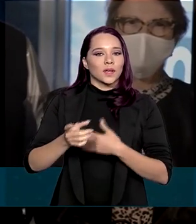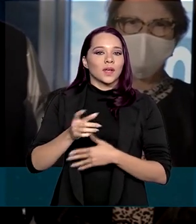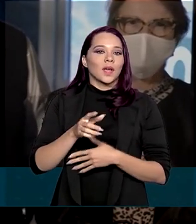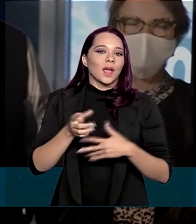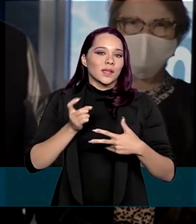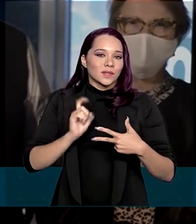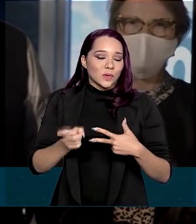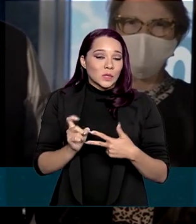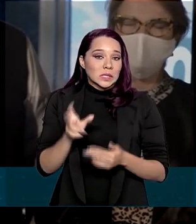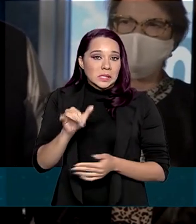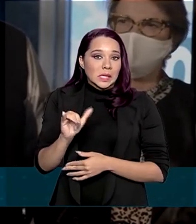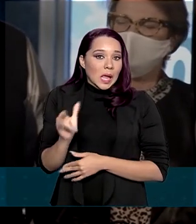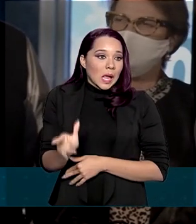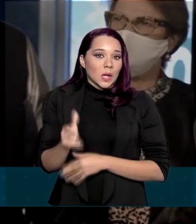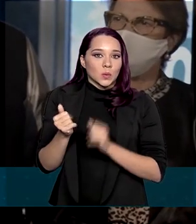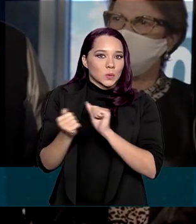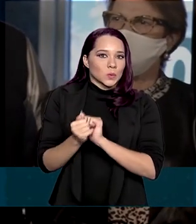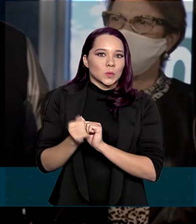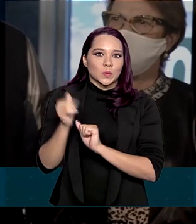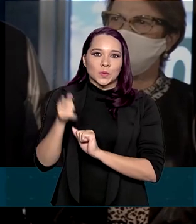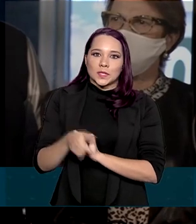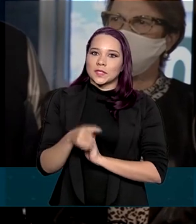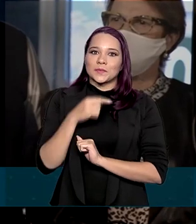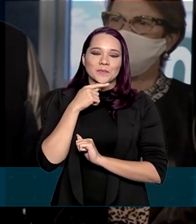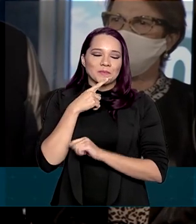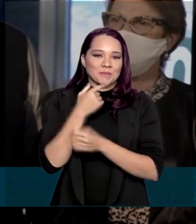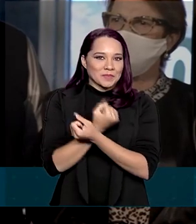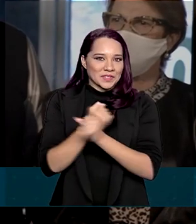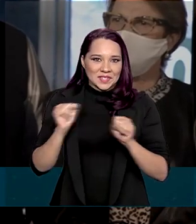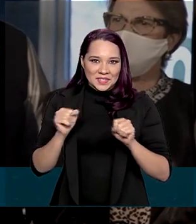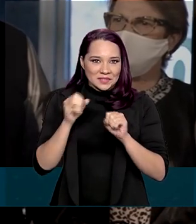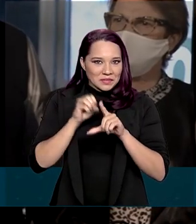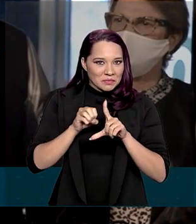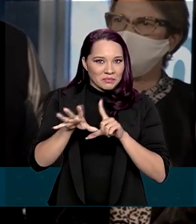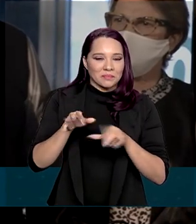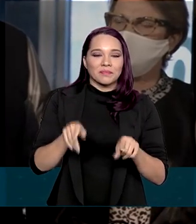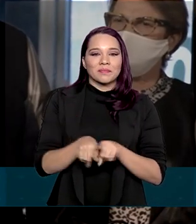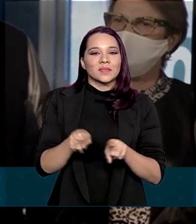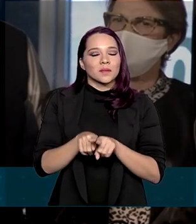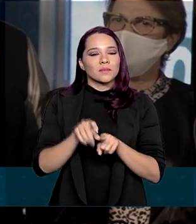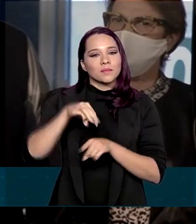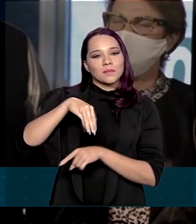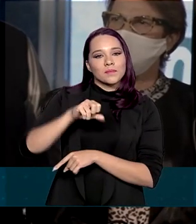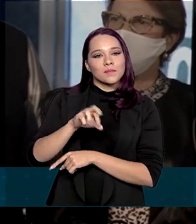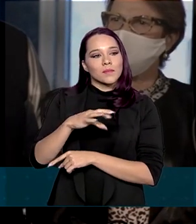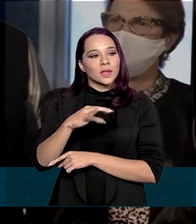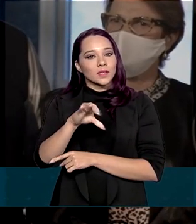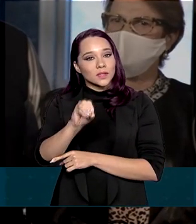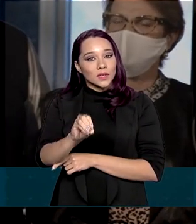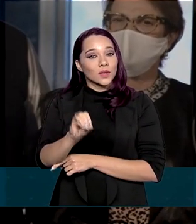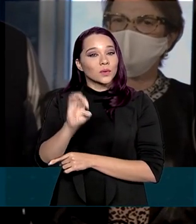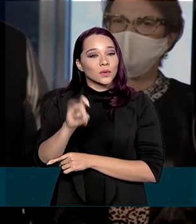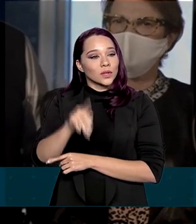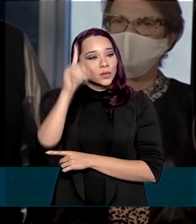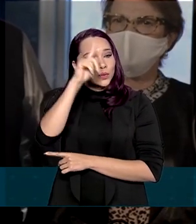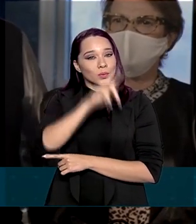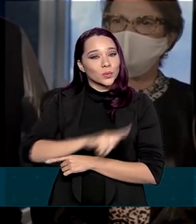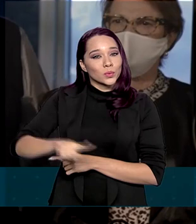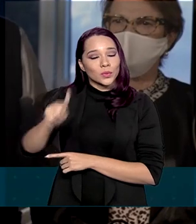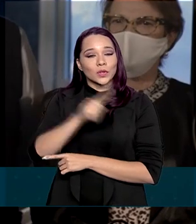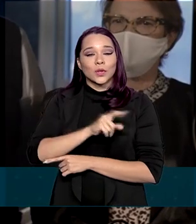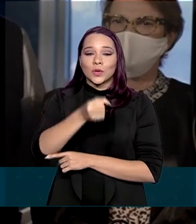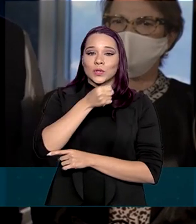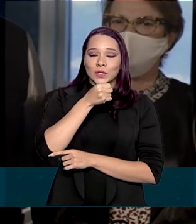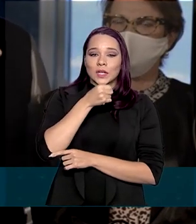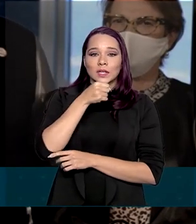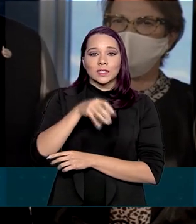canal não teria sido colocado no ar. O Marcelo D'Angelo, que comanda todo o jornalismo